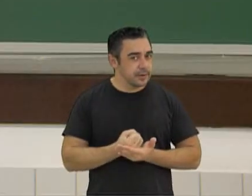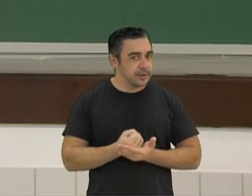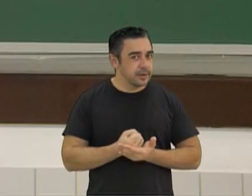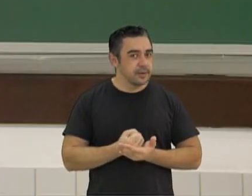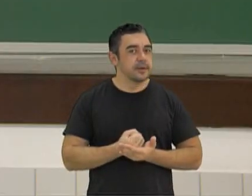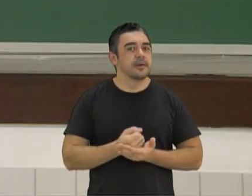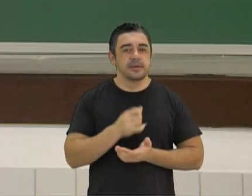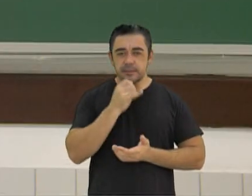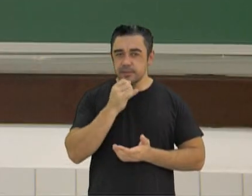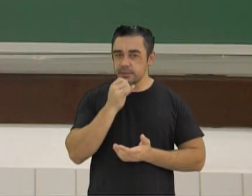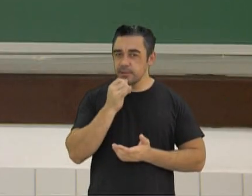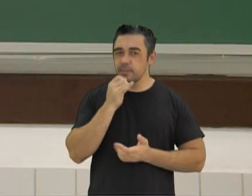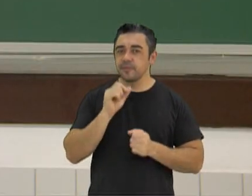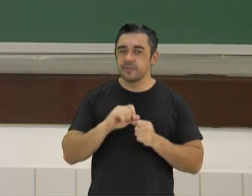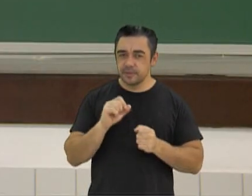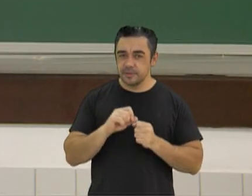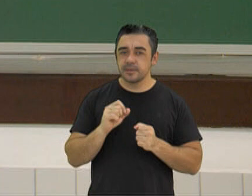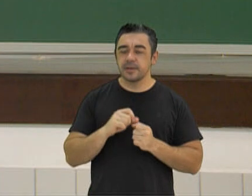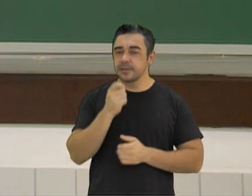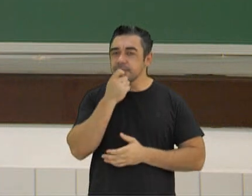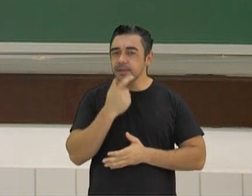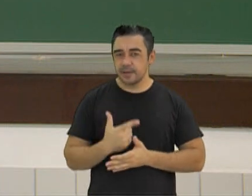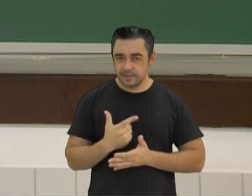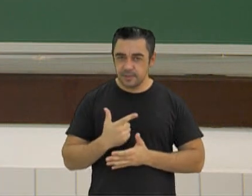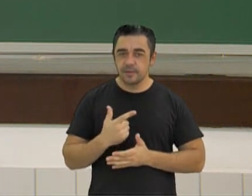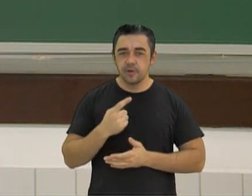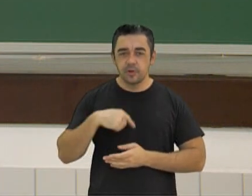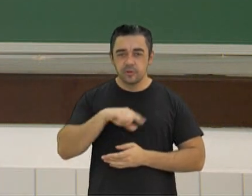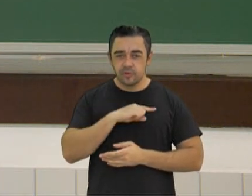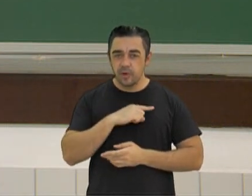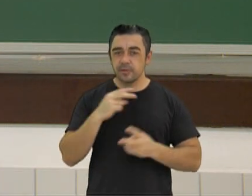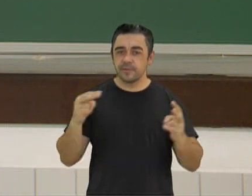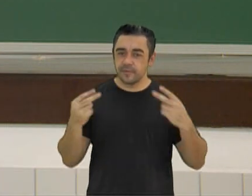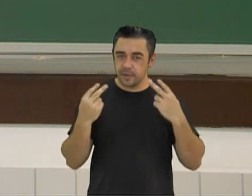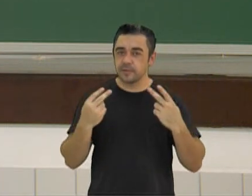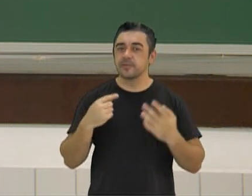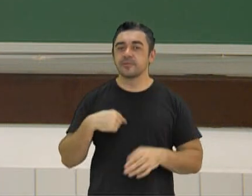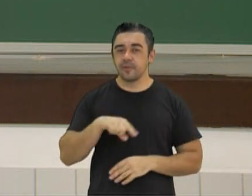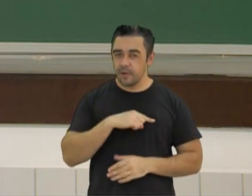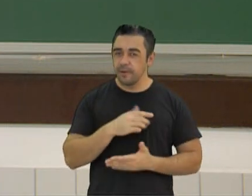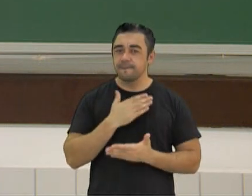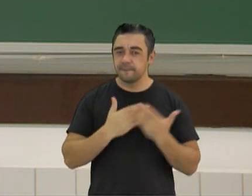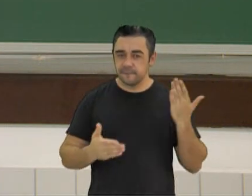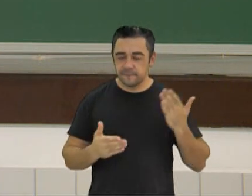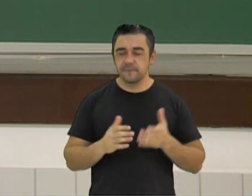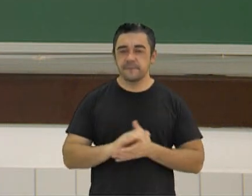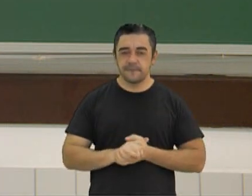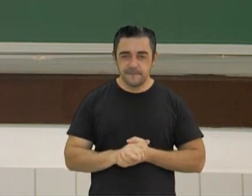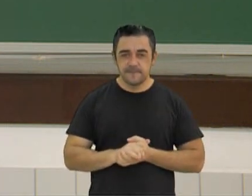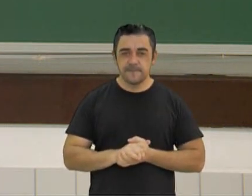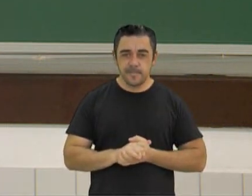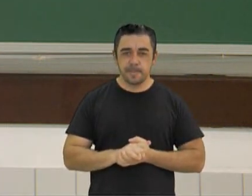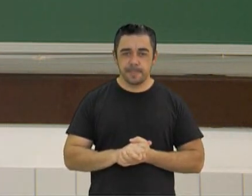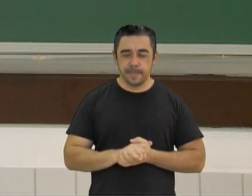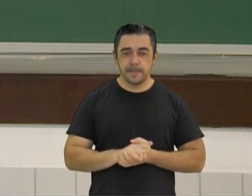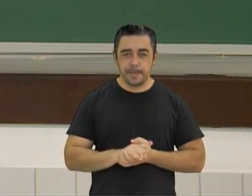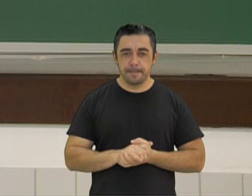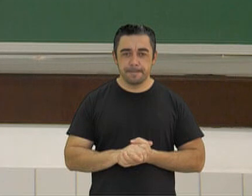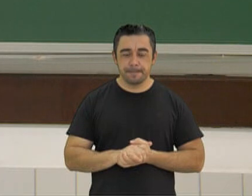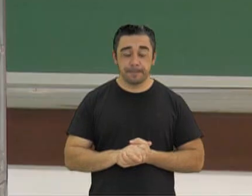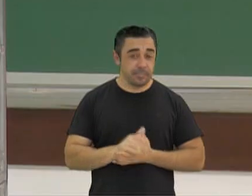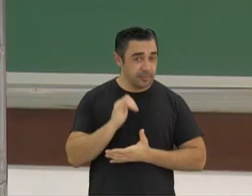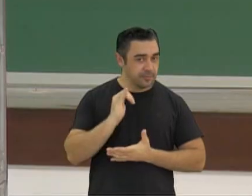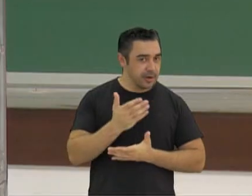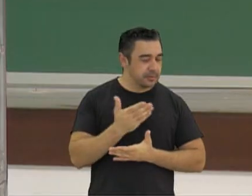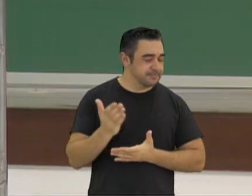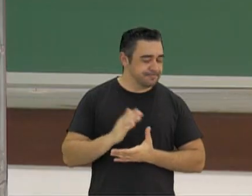Se gravasse o making off, né? Se pegassem aí a gente no flagra, a gente tava ferrado, né, galera? Ô, meu Deus do céu, te falar